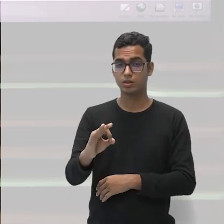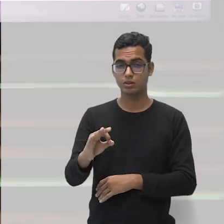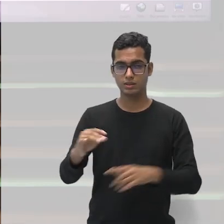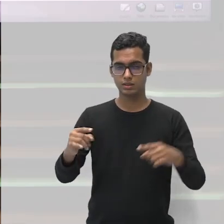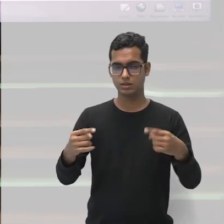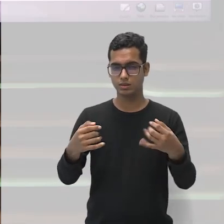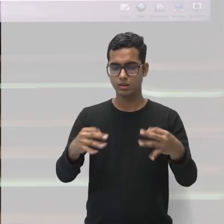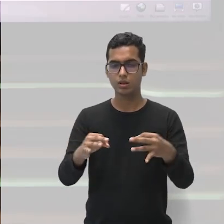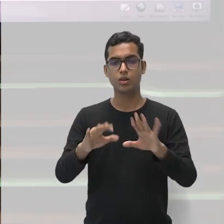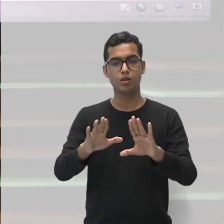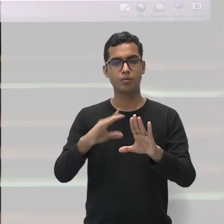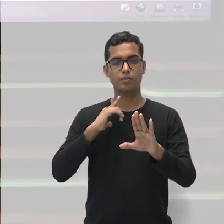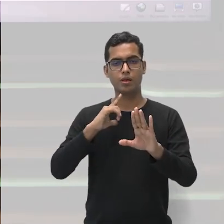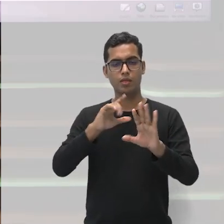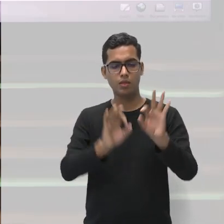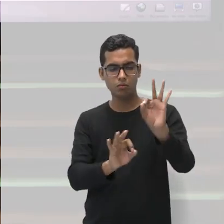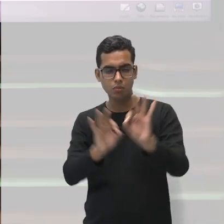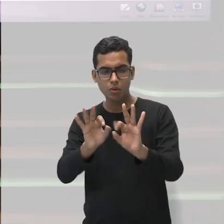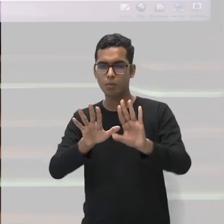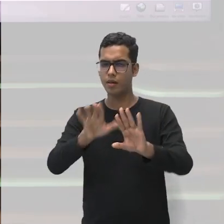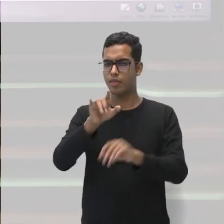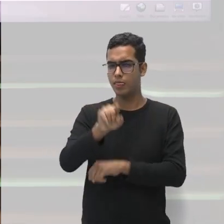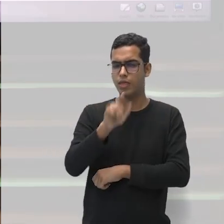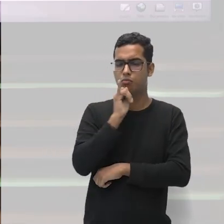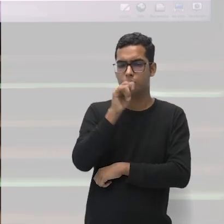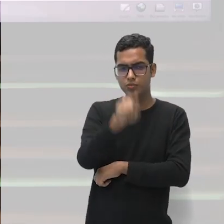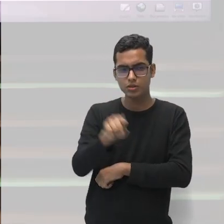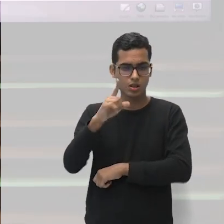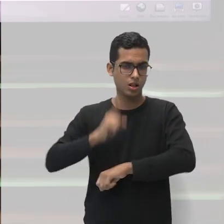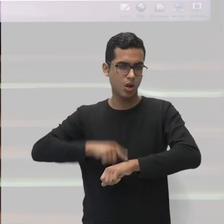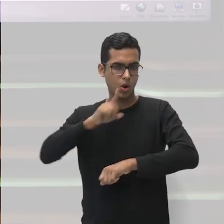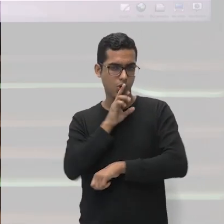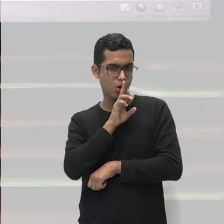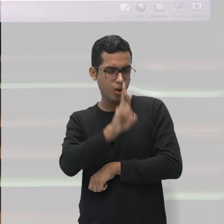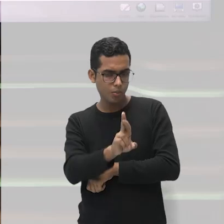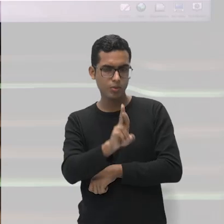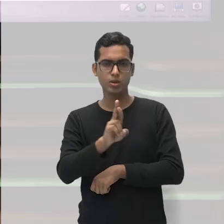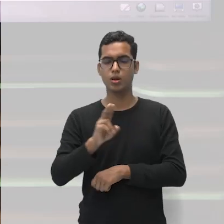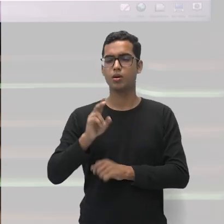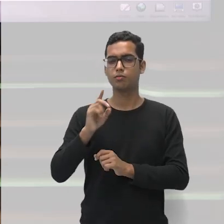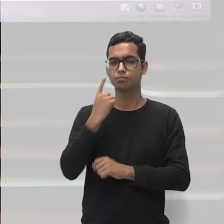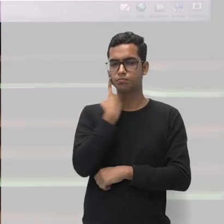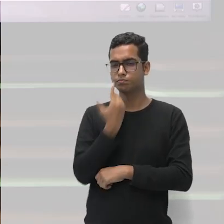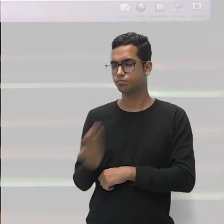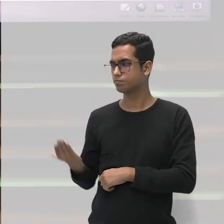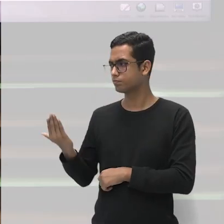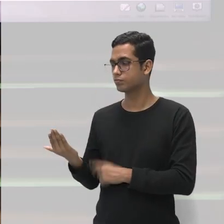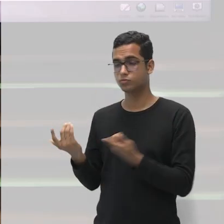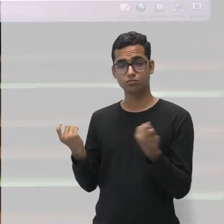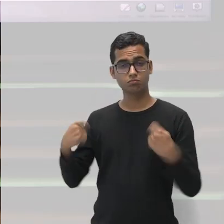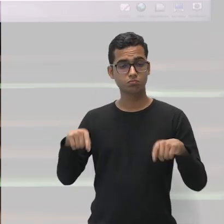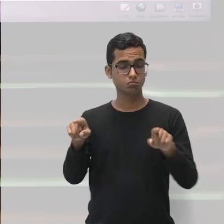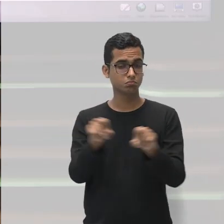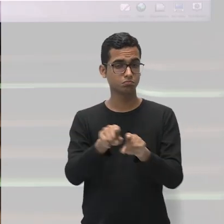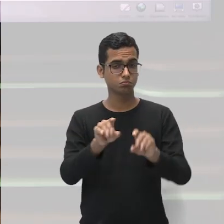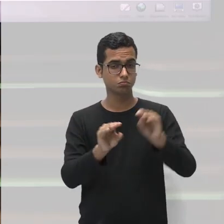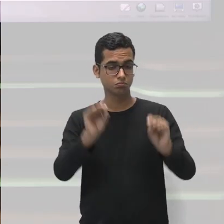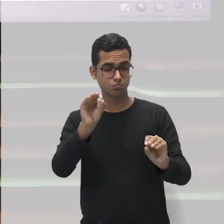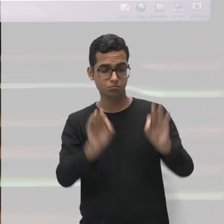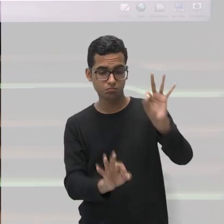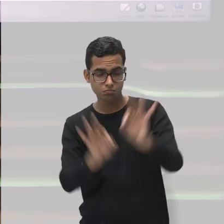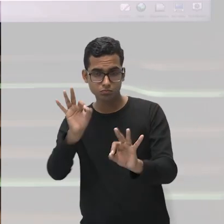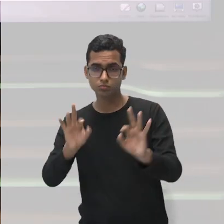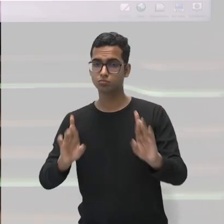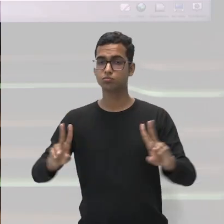de desenvolvimento. No entanto, a pessoa que estiver desenvolvendo a questão, a adição, ela pode, né, organizar